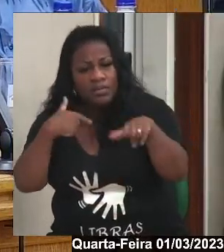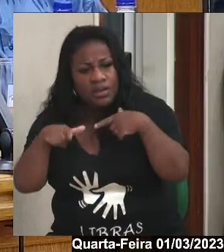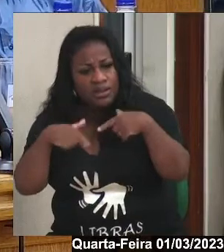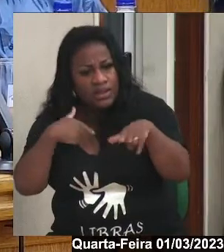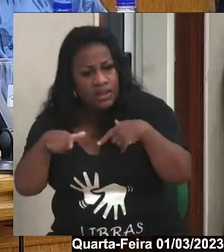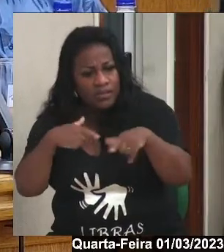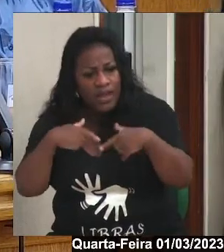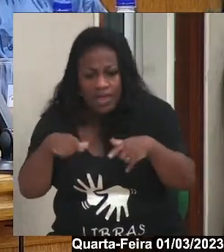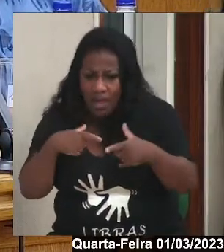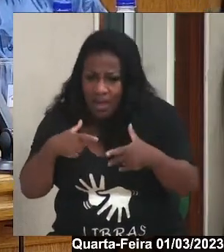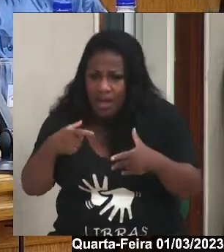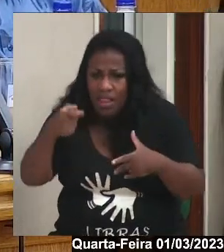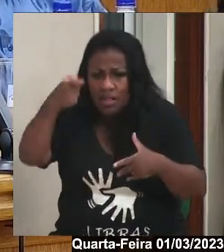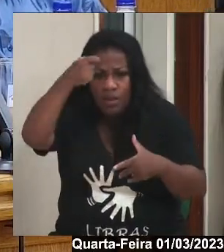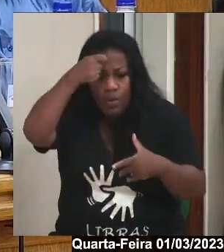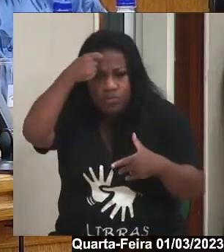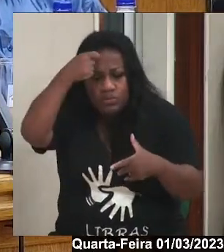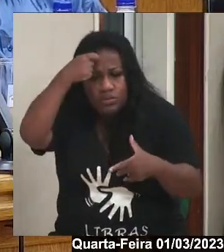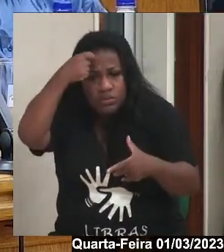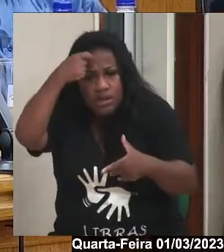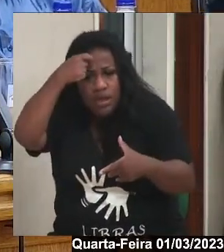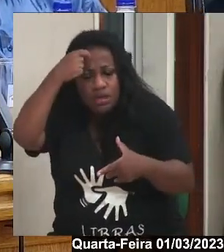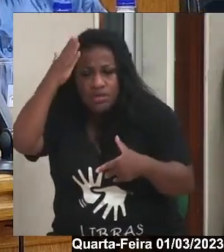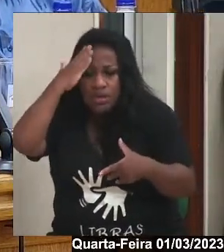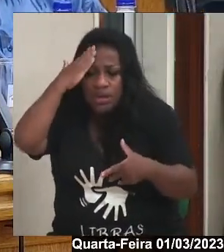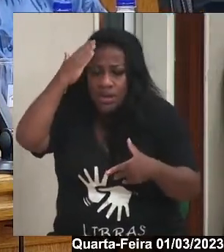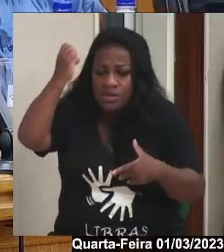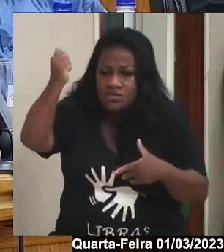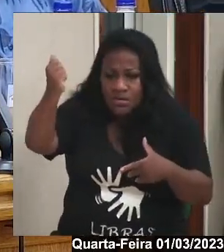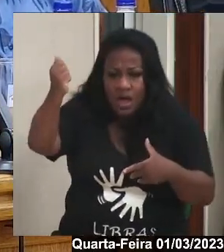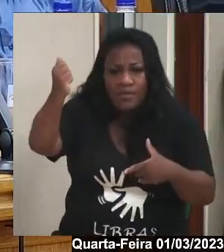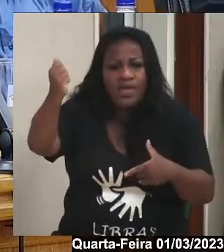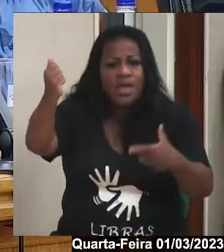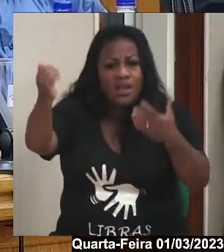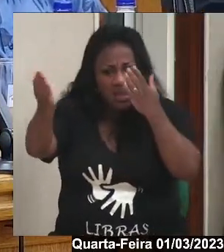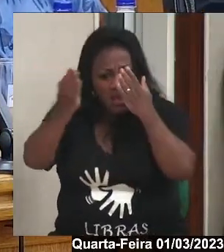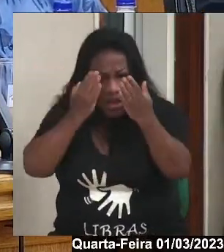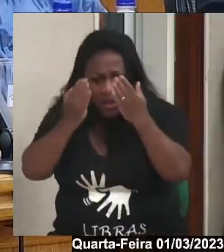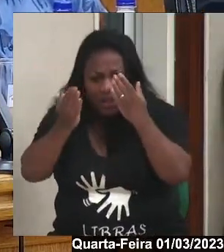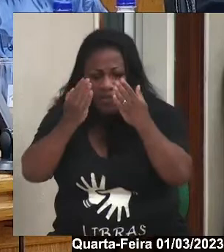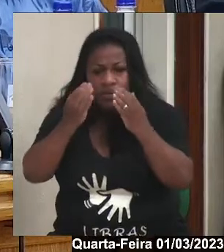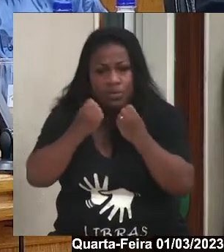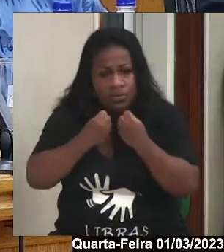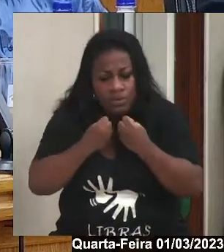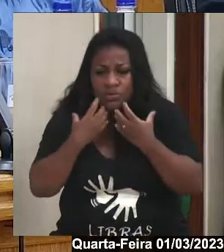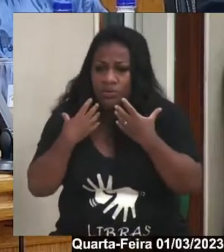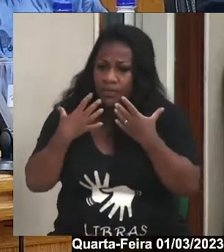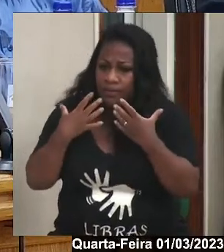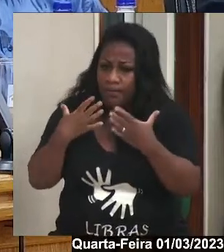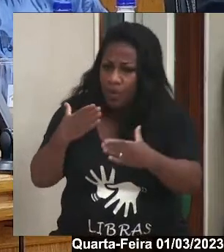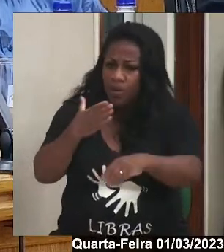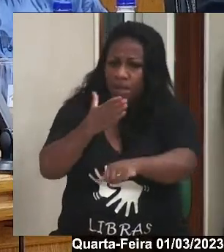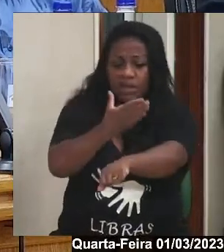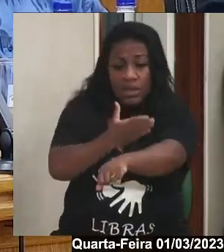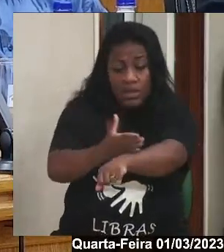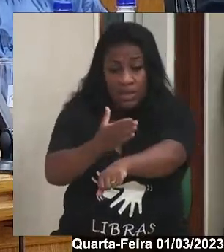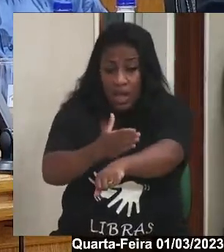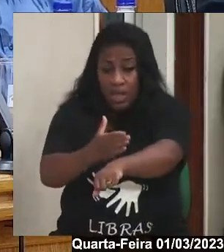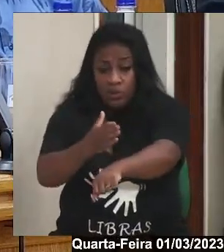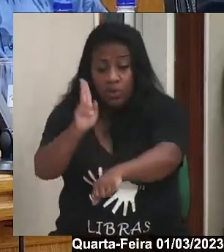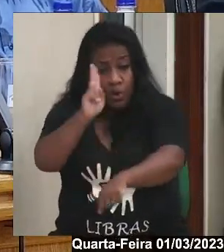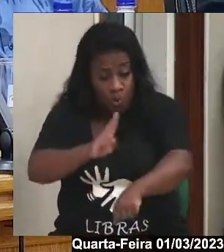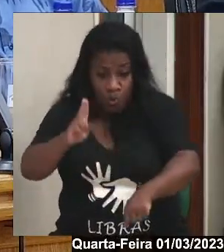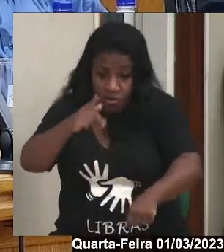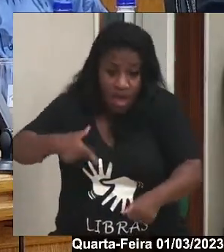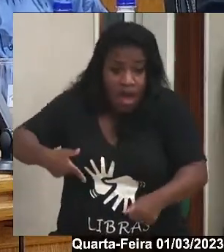conduzir, né? Sabe, tem, ele tem condições psicológicas e todas as outras condições de andar